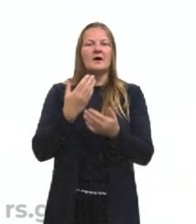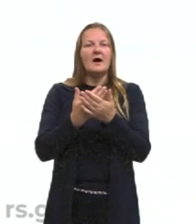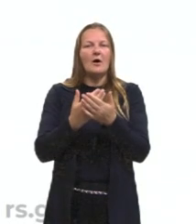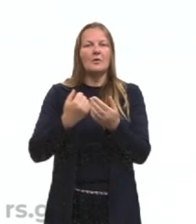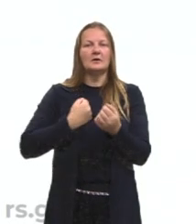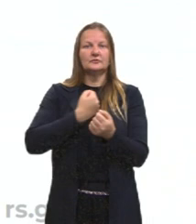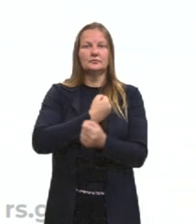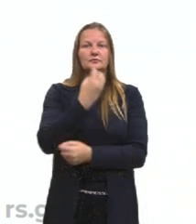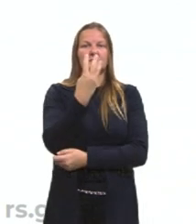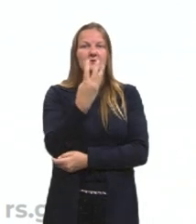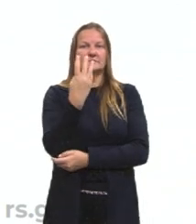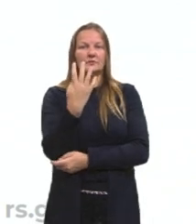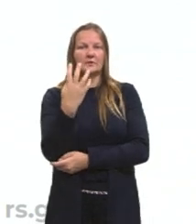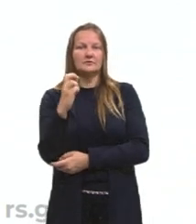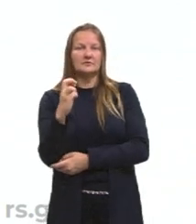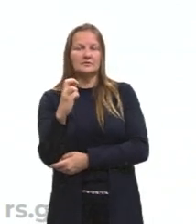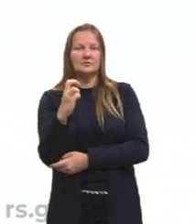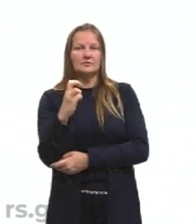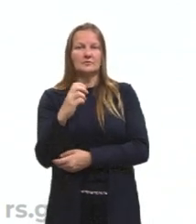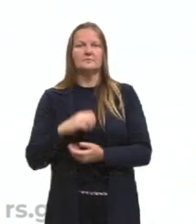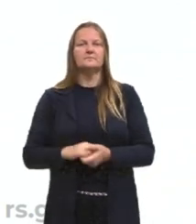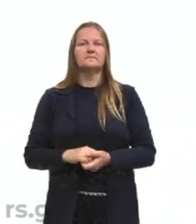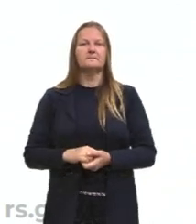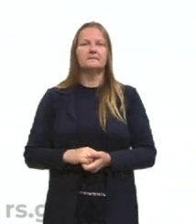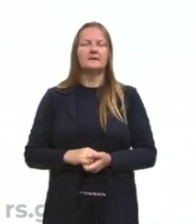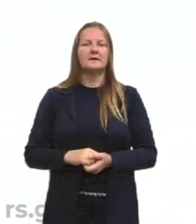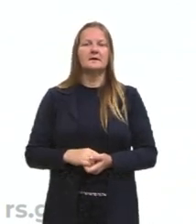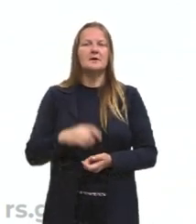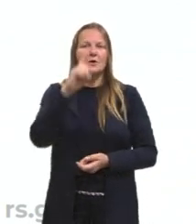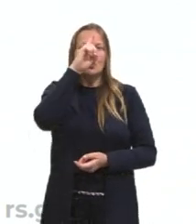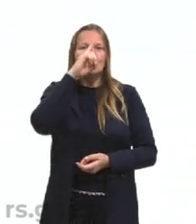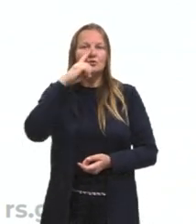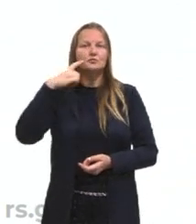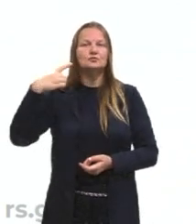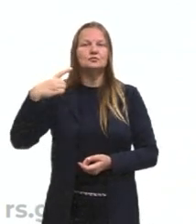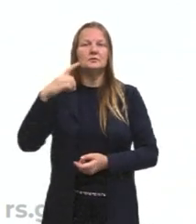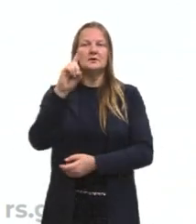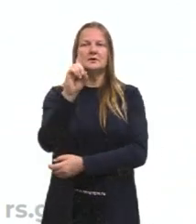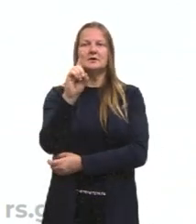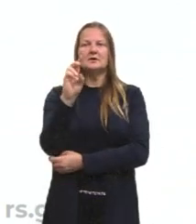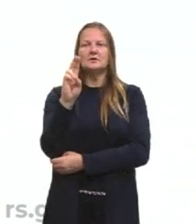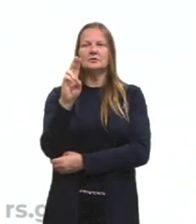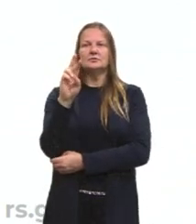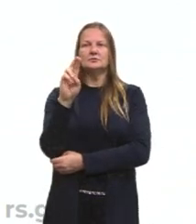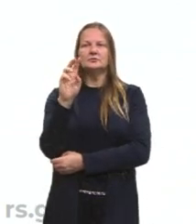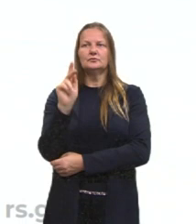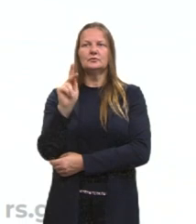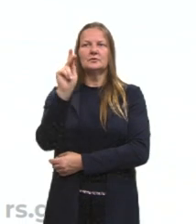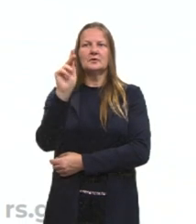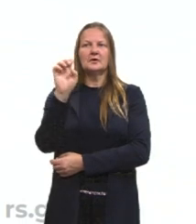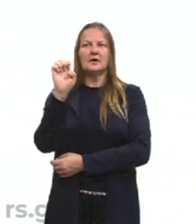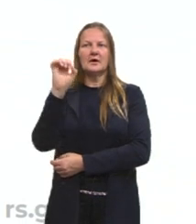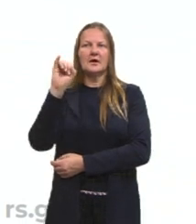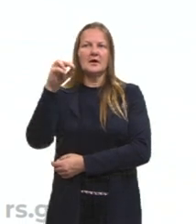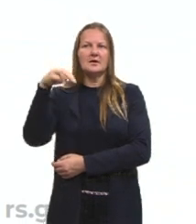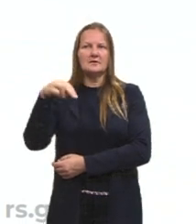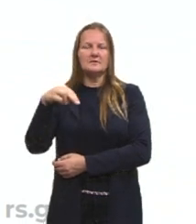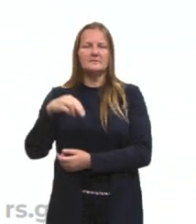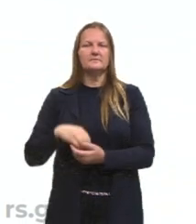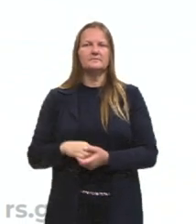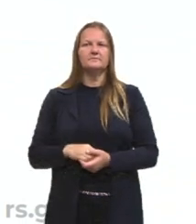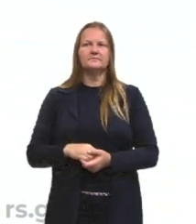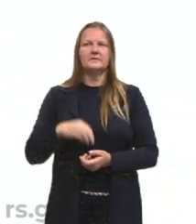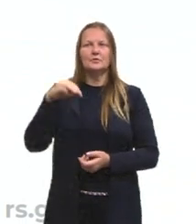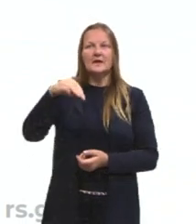e 5 nós vamos estudar o Durkheim Emily Durkheim o m Durkheim ele segue um pouco a linha